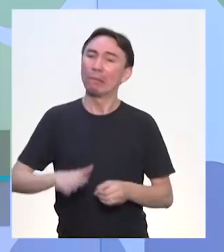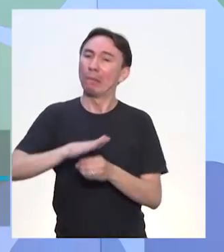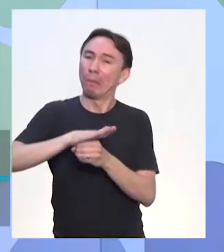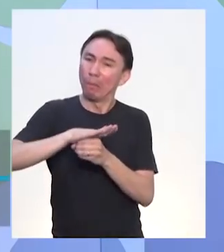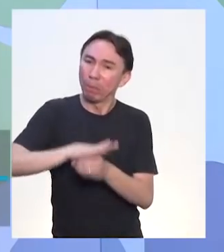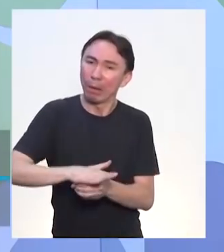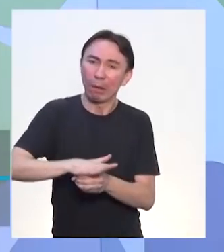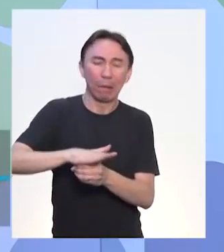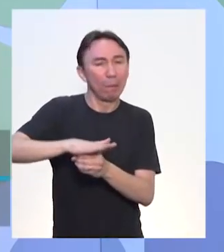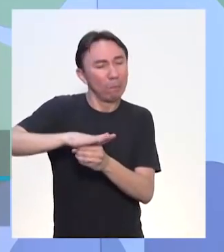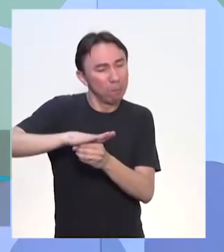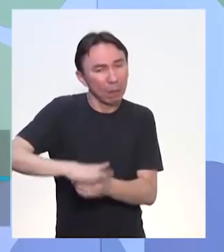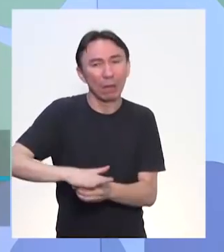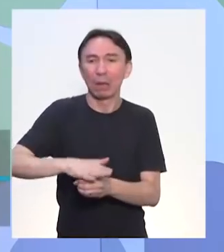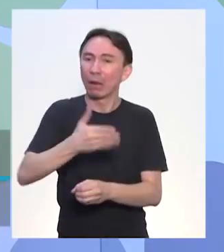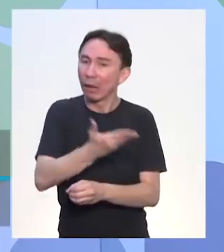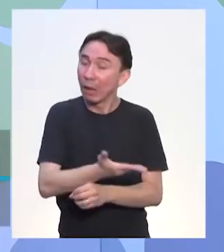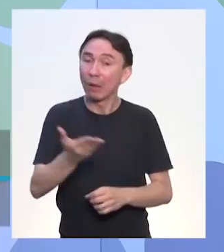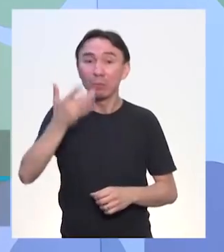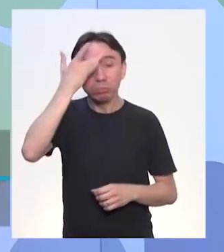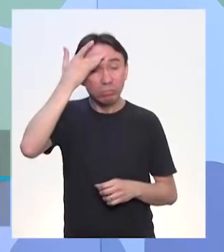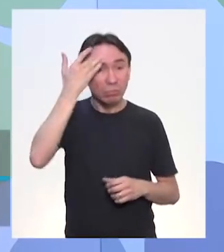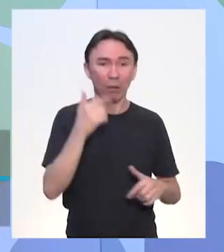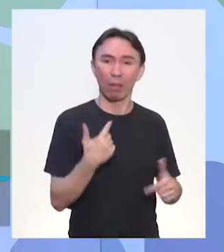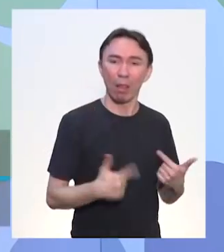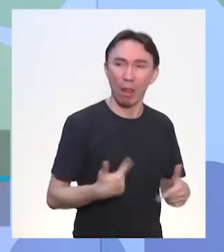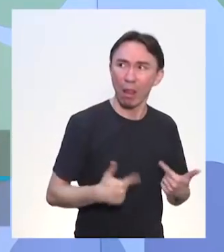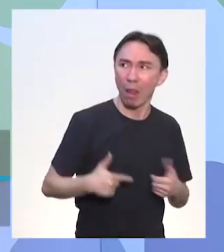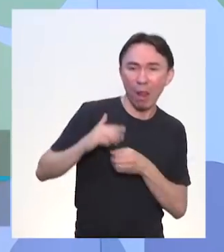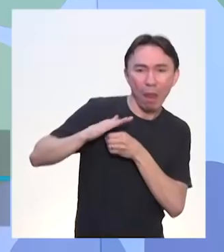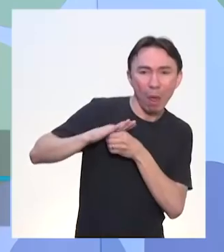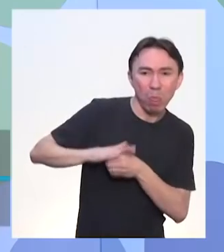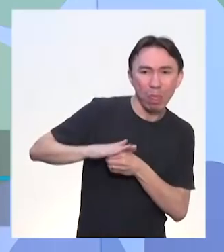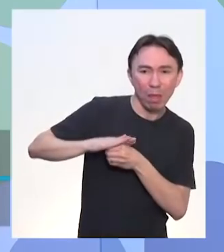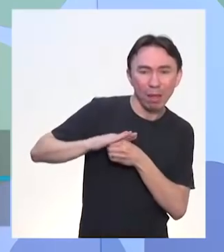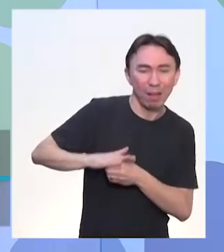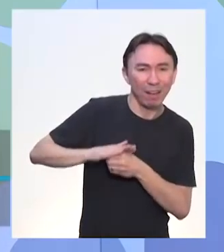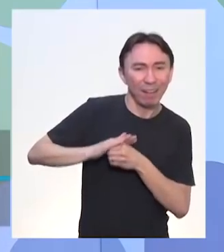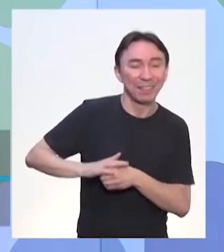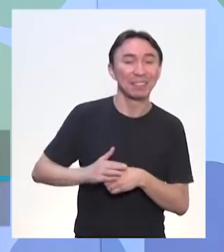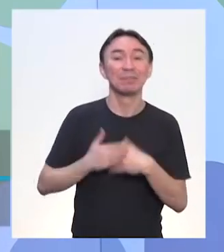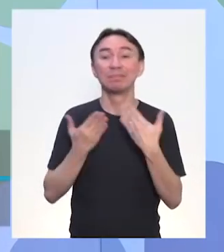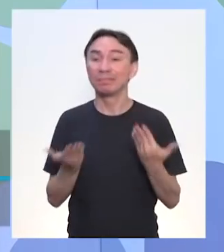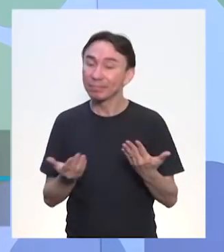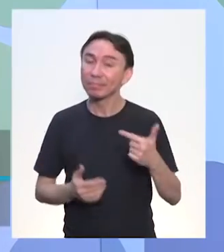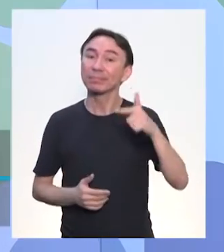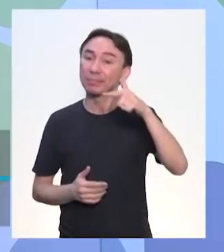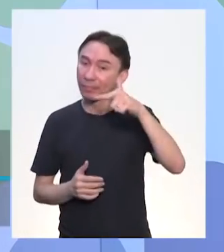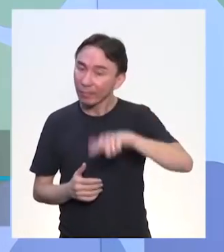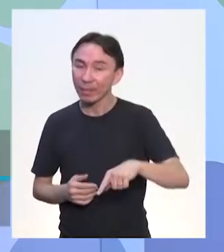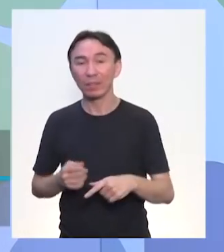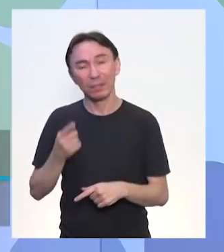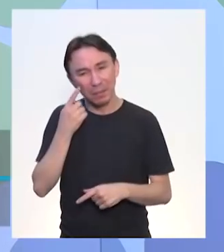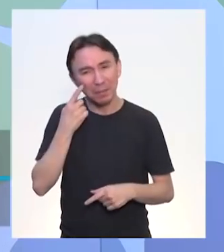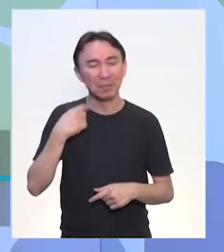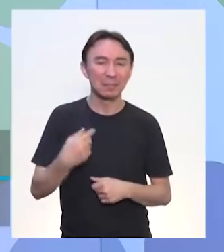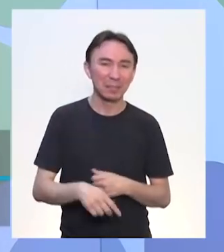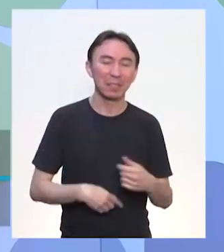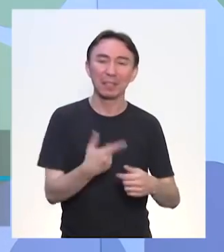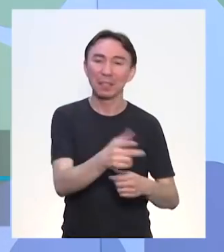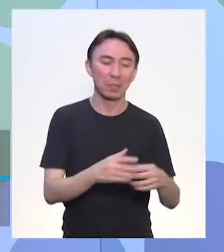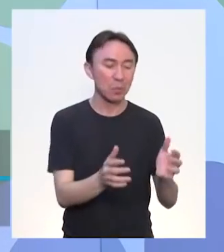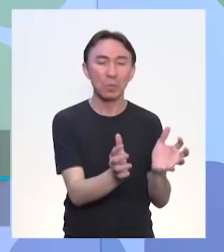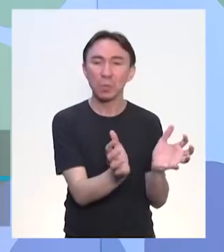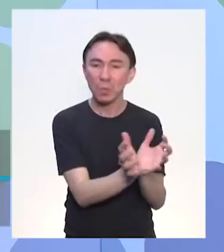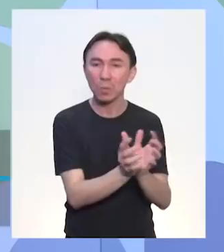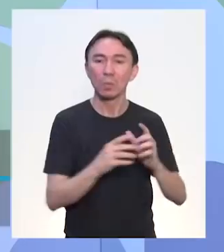tirando deles ali a questão. E aí a gente volta novamente para isso ser vinculado depois ao fato que os judeus que tinham